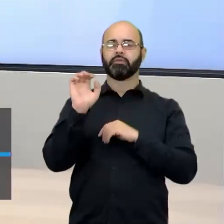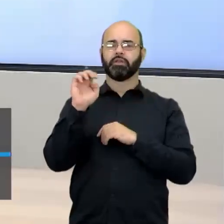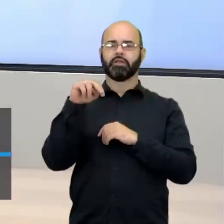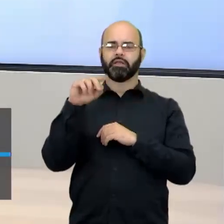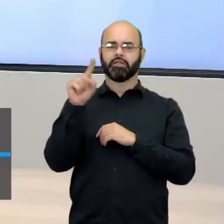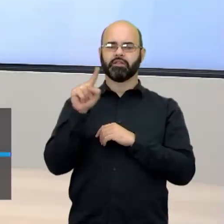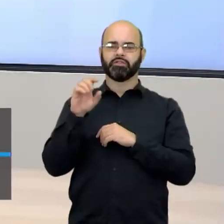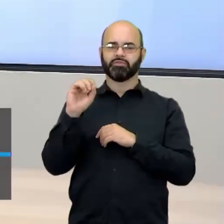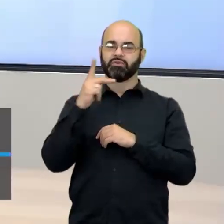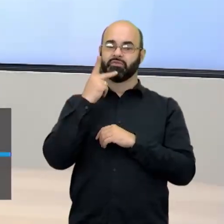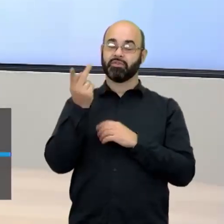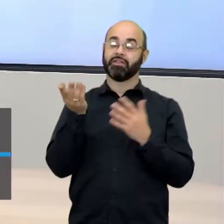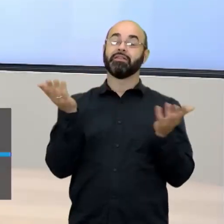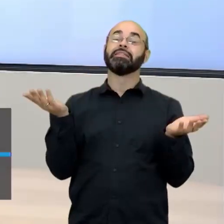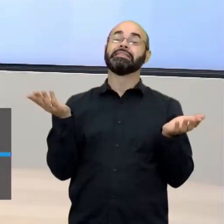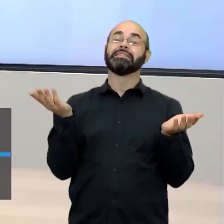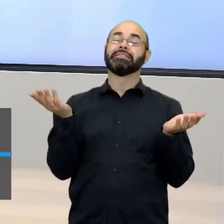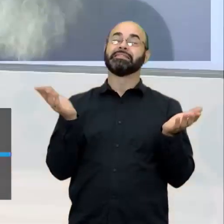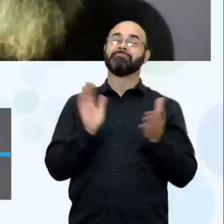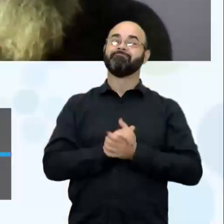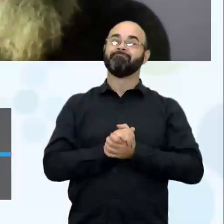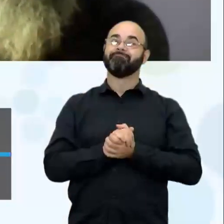barará, e agora?